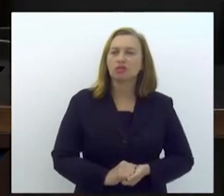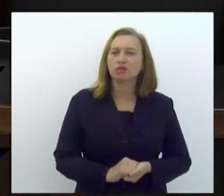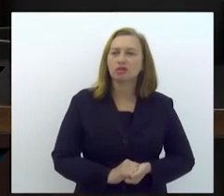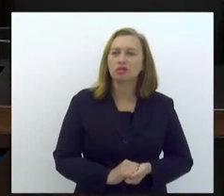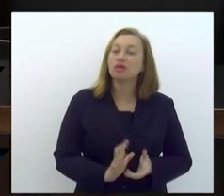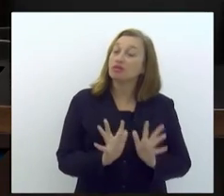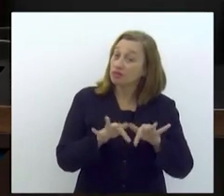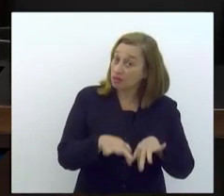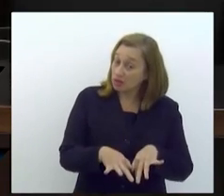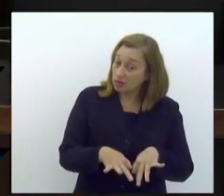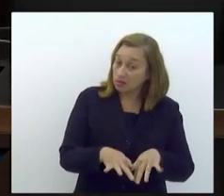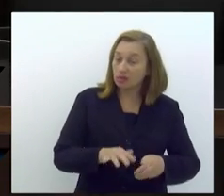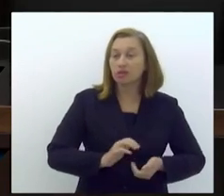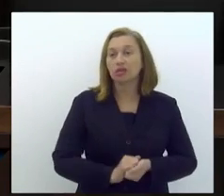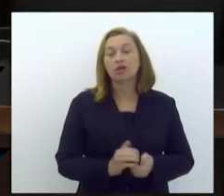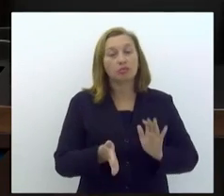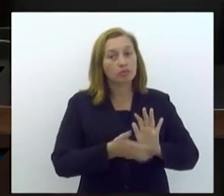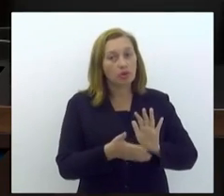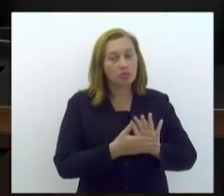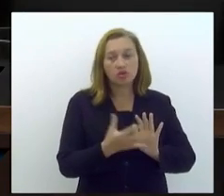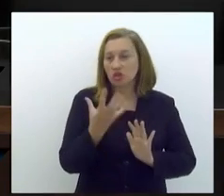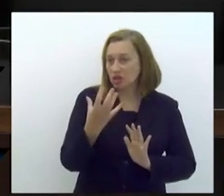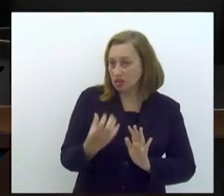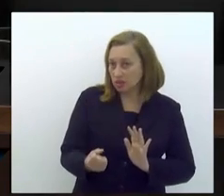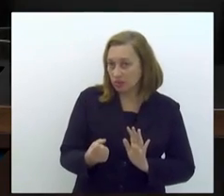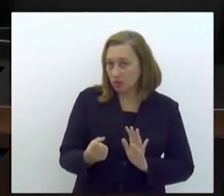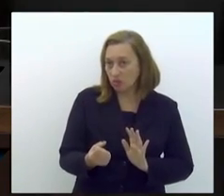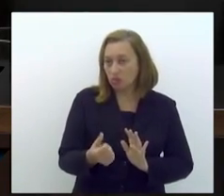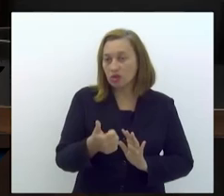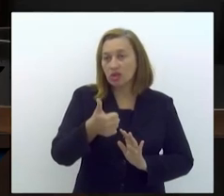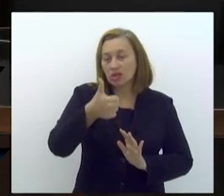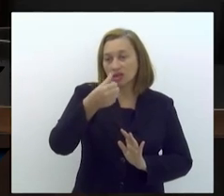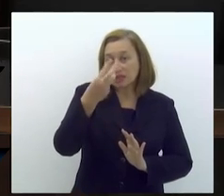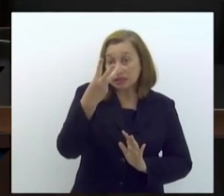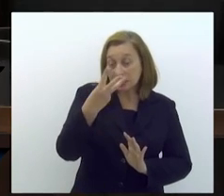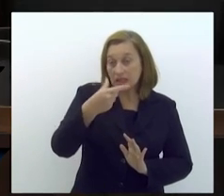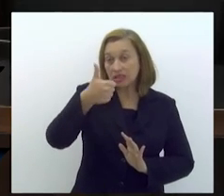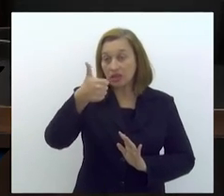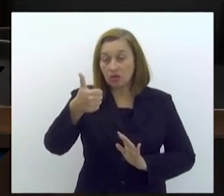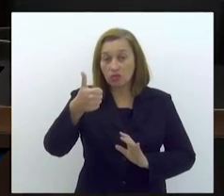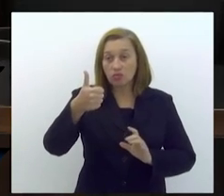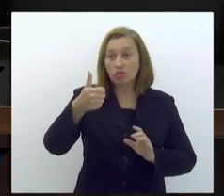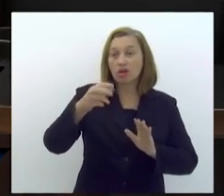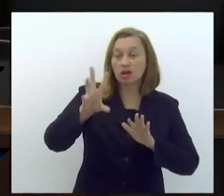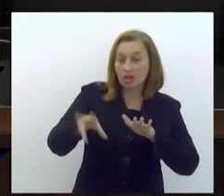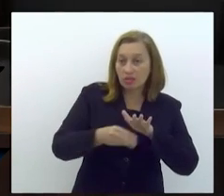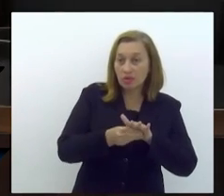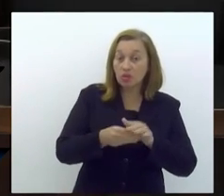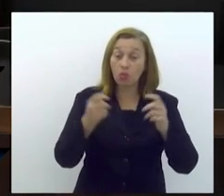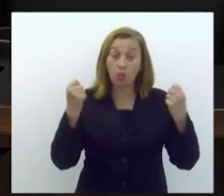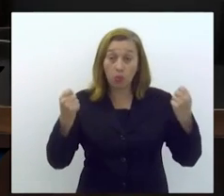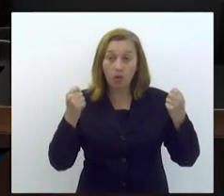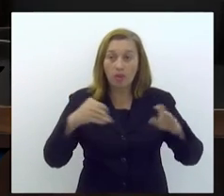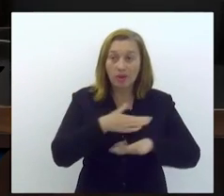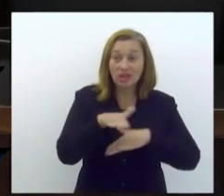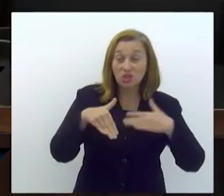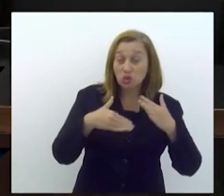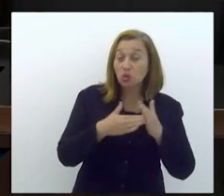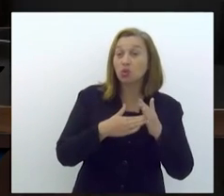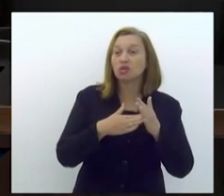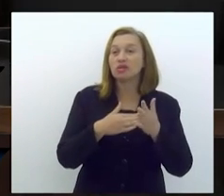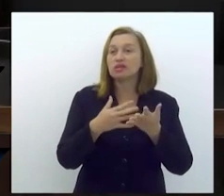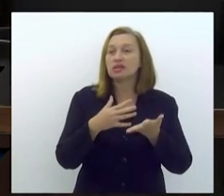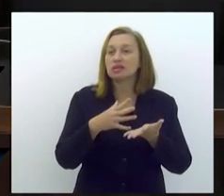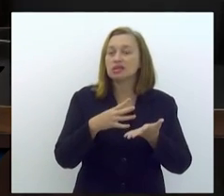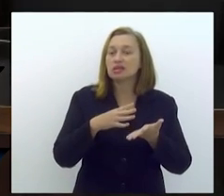encerrada discussão apresente proposta recebeu 31 emendas torcemos para que todas sejam muito